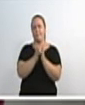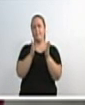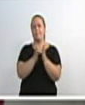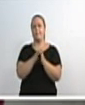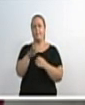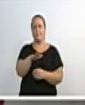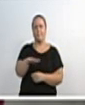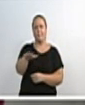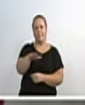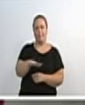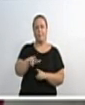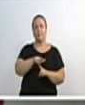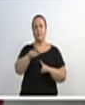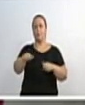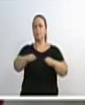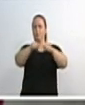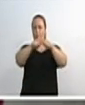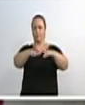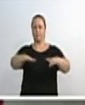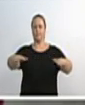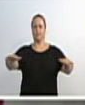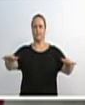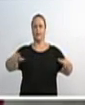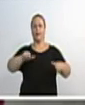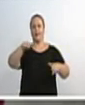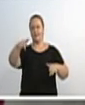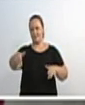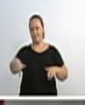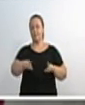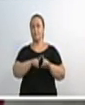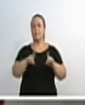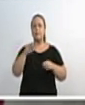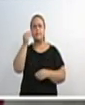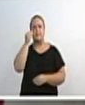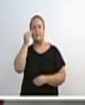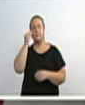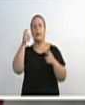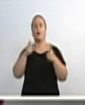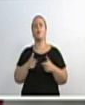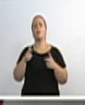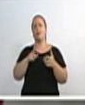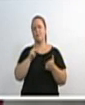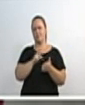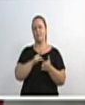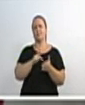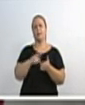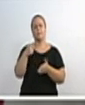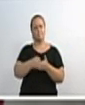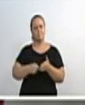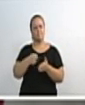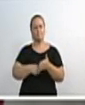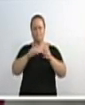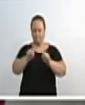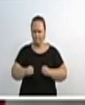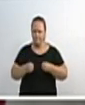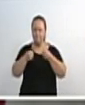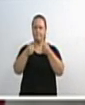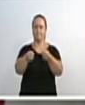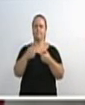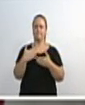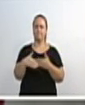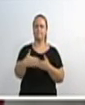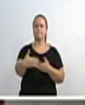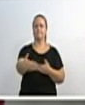e expandindo para as demais, mas que a gente encontre espaço nesse diálogo, para a gente avançar nesse sentido. Nossas associações de